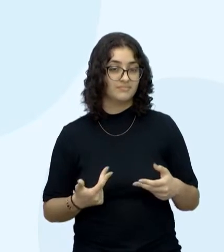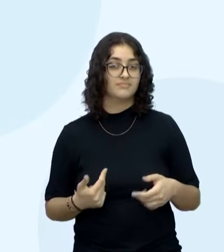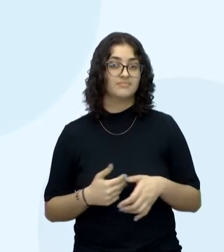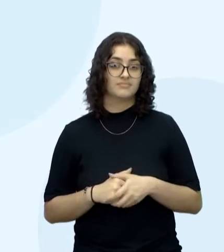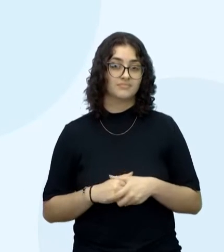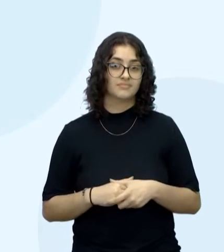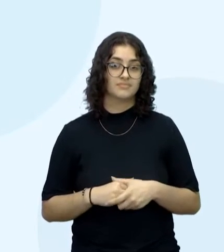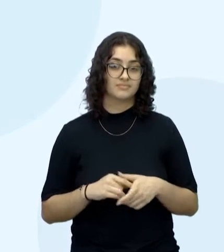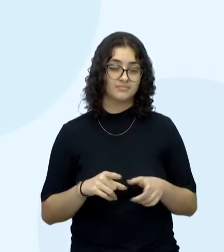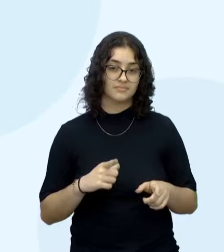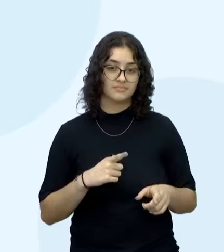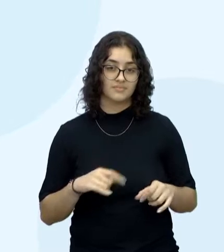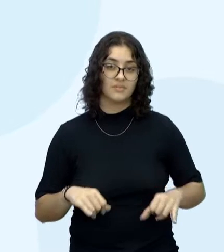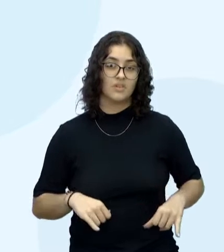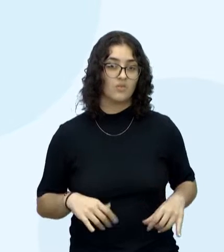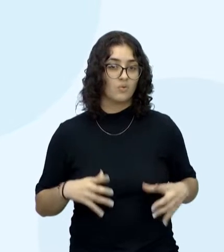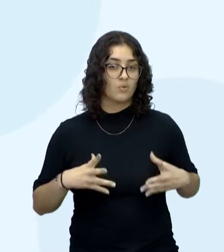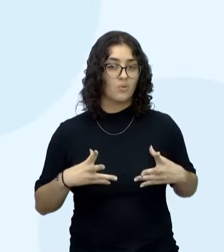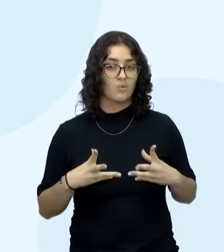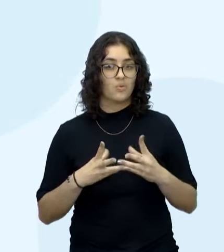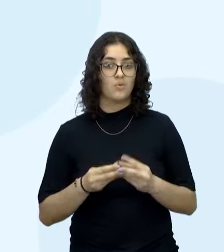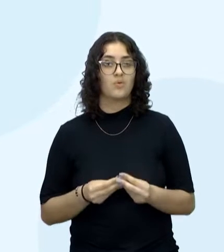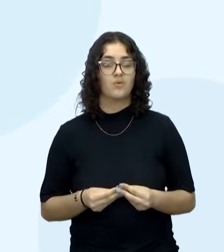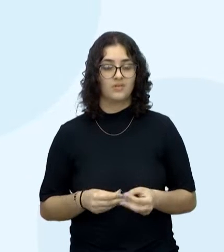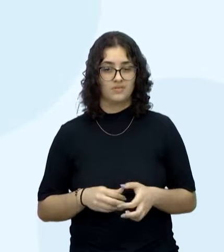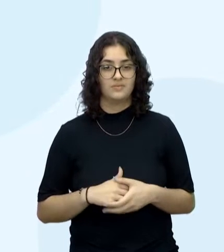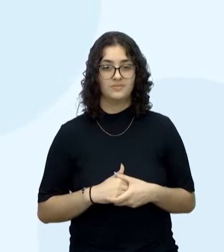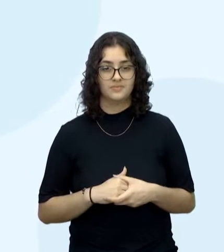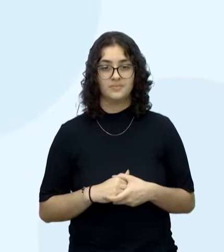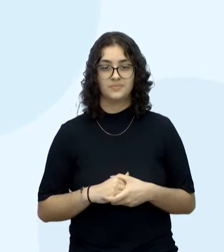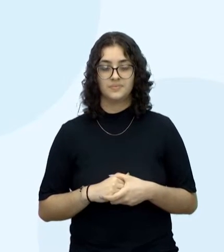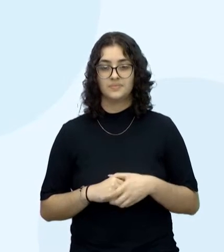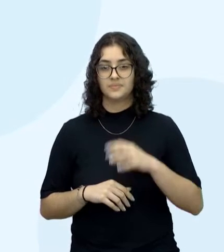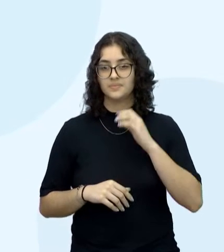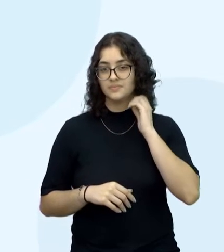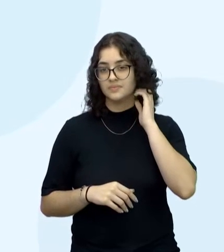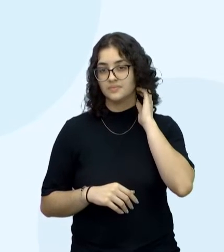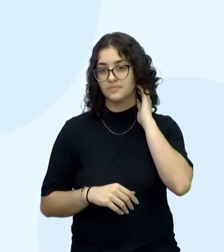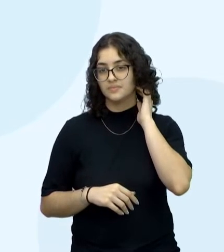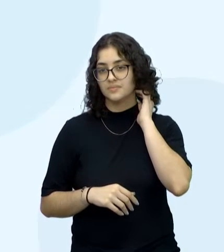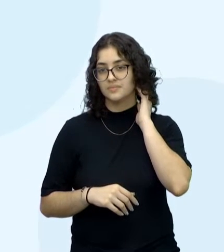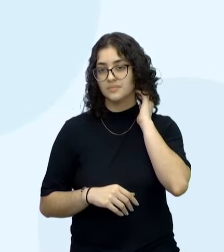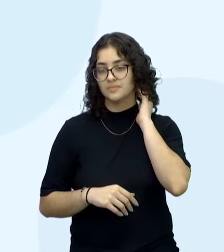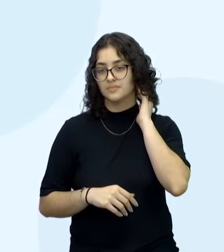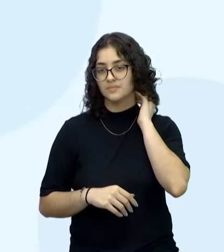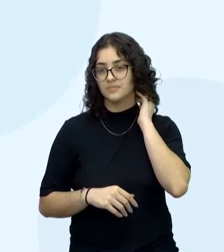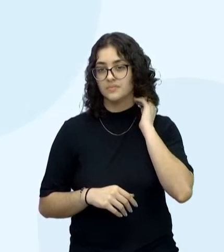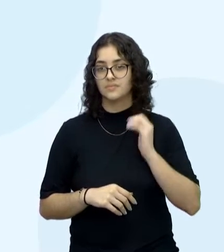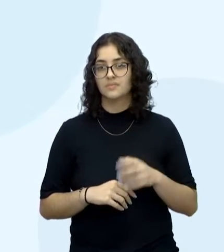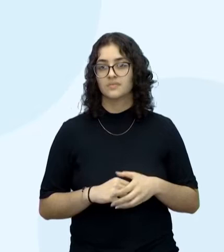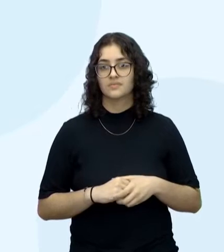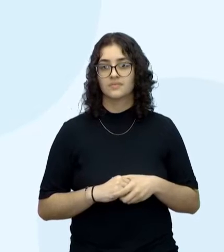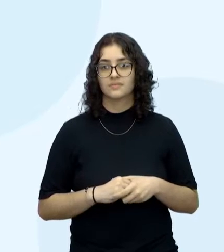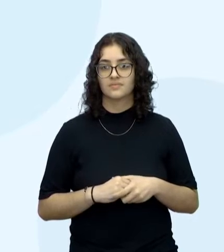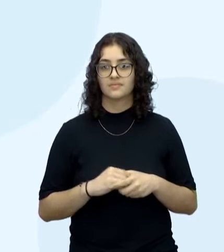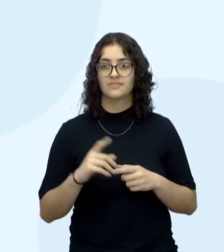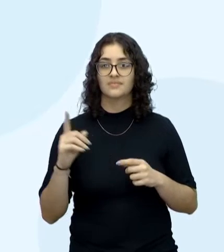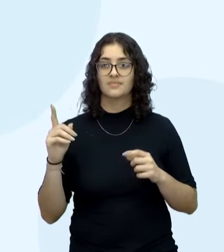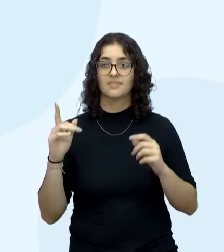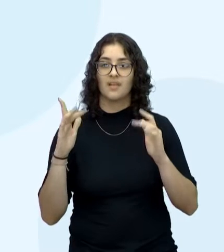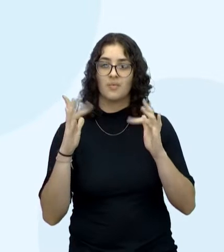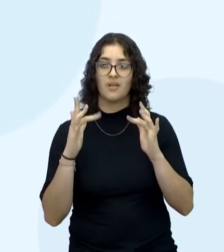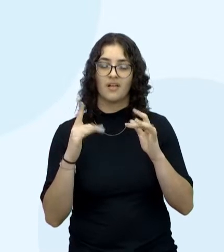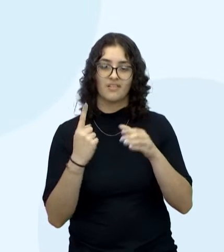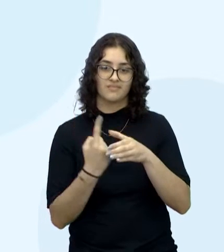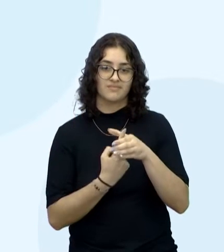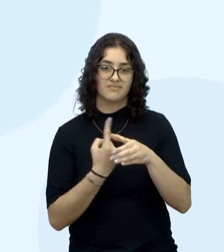e afeta toda a cadeia alimentar, tá? Né, o namorado da gibalina aí,